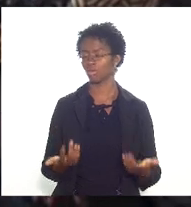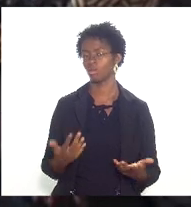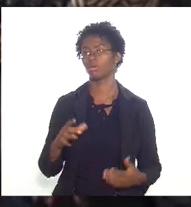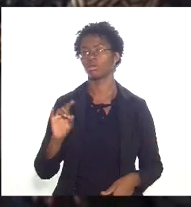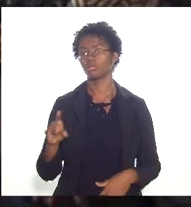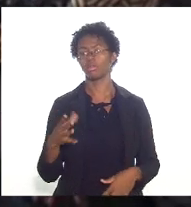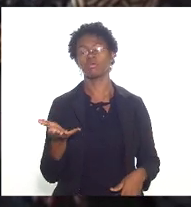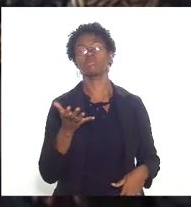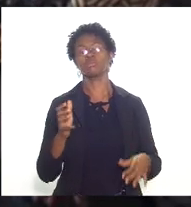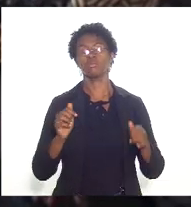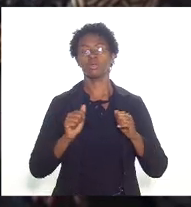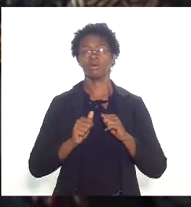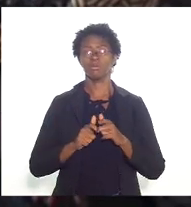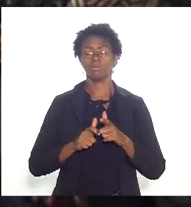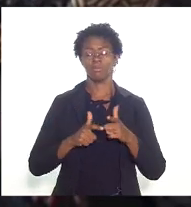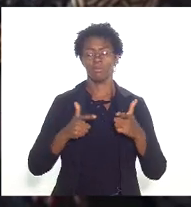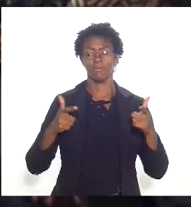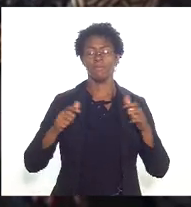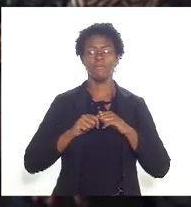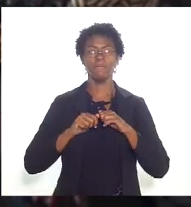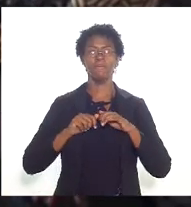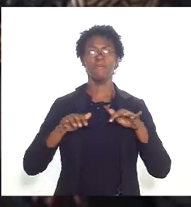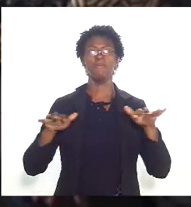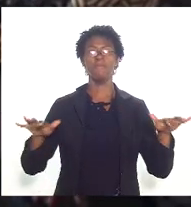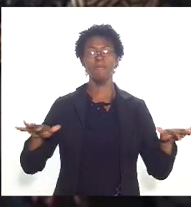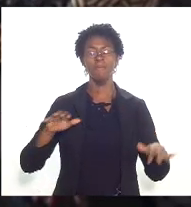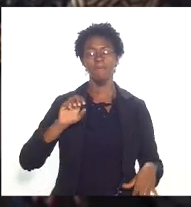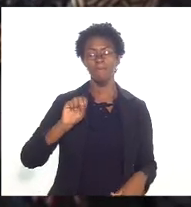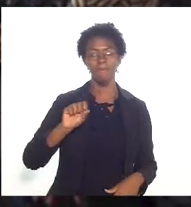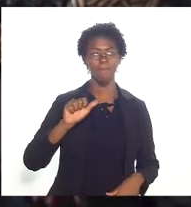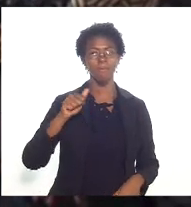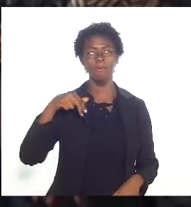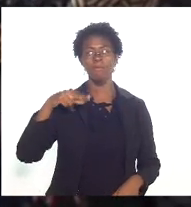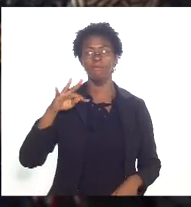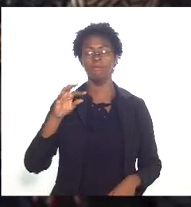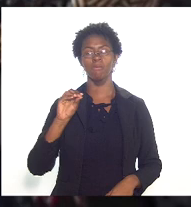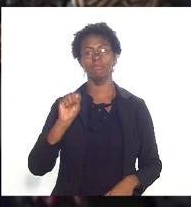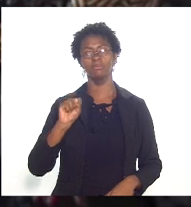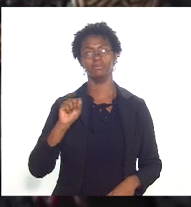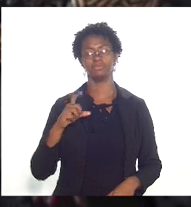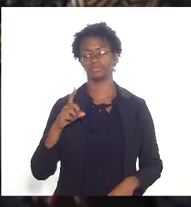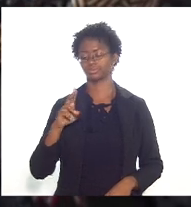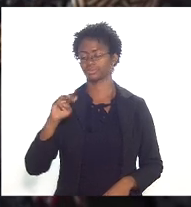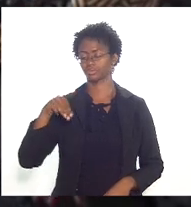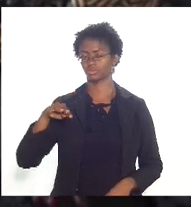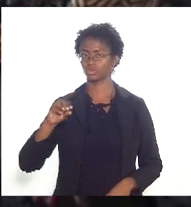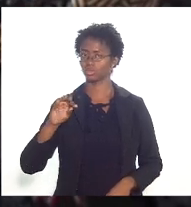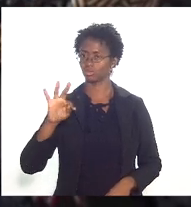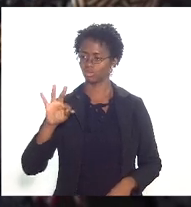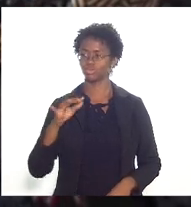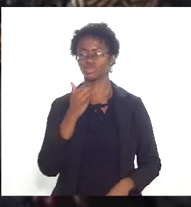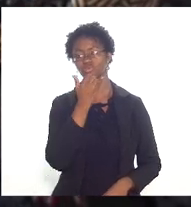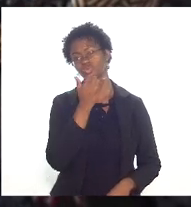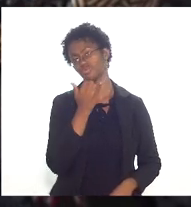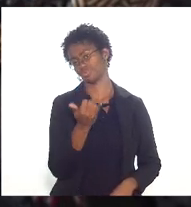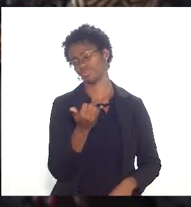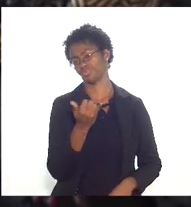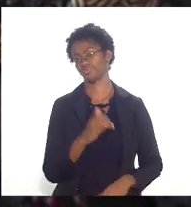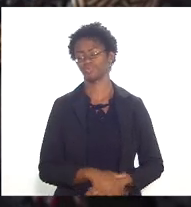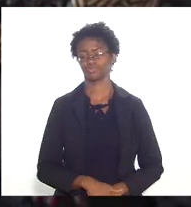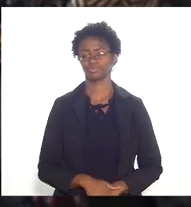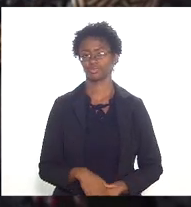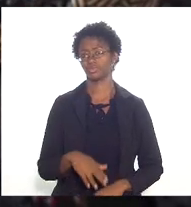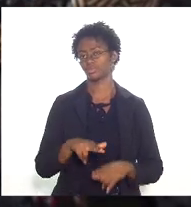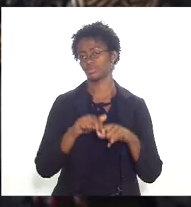de expandir o Santos Dumont é de uma concepção nova Eu lamento o Santos Dumont não tem os irmão tem